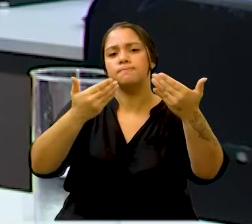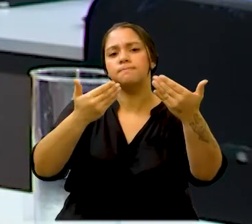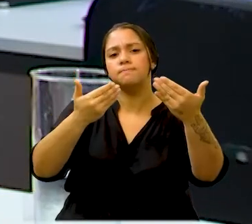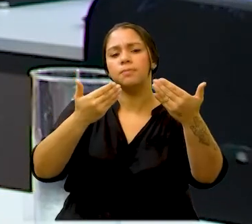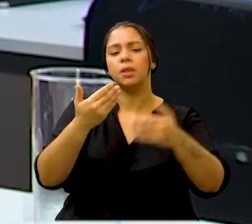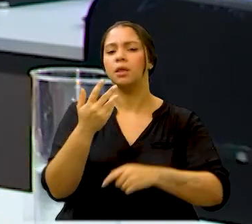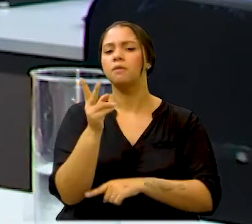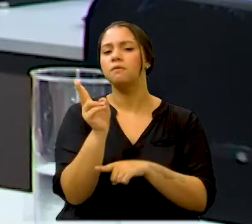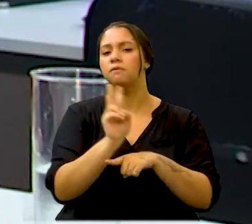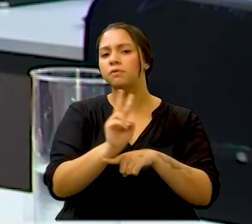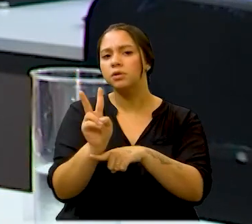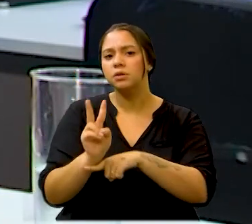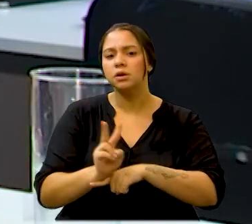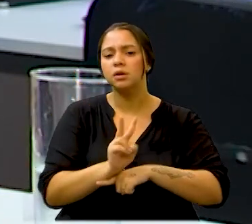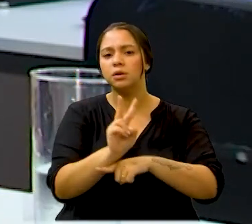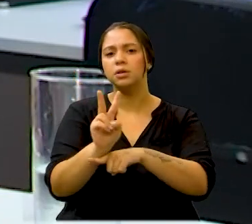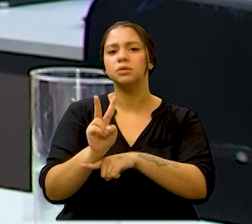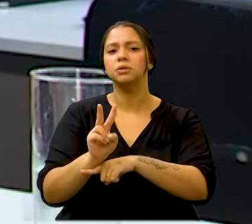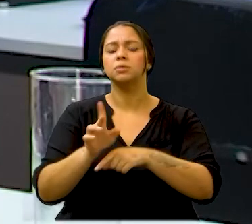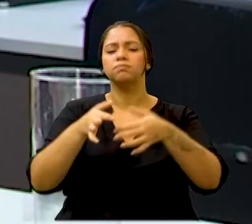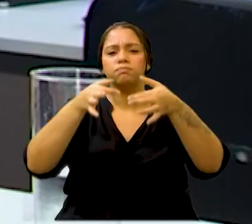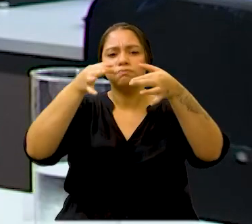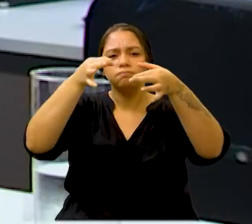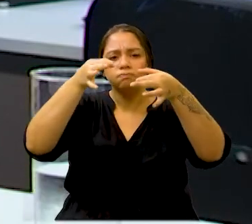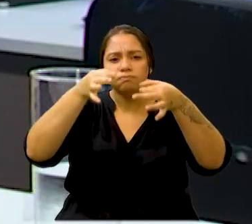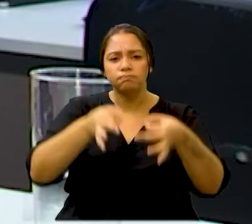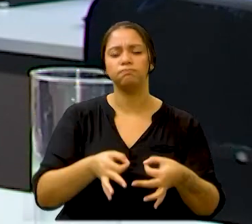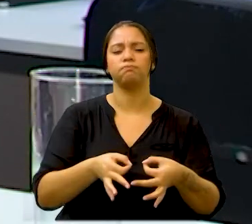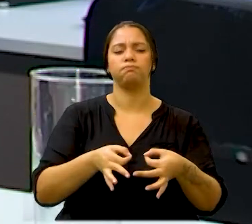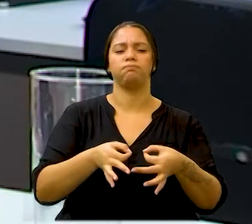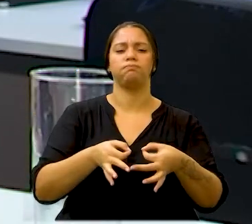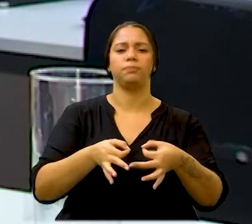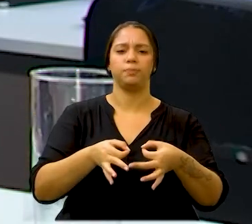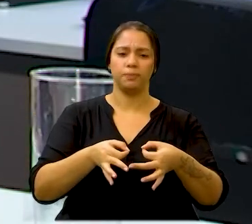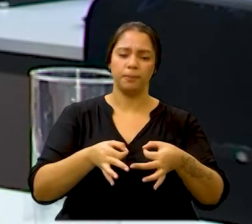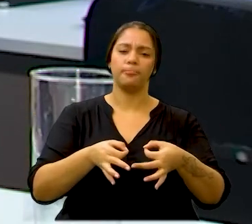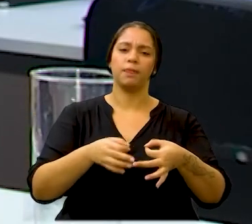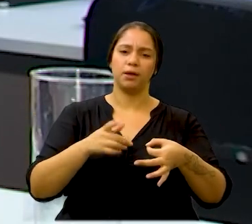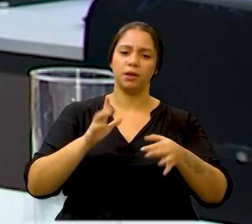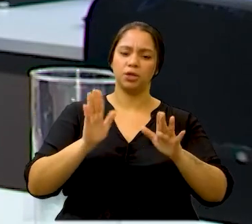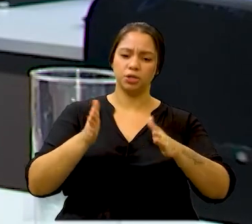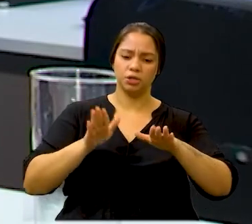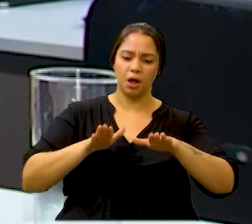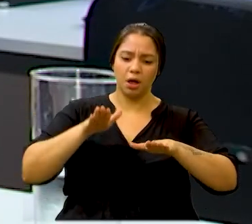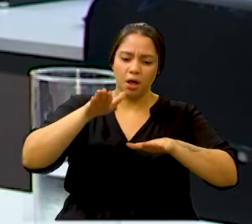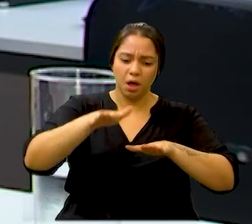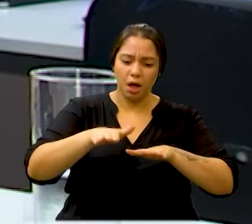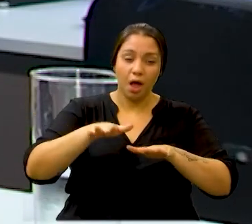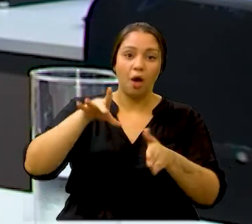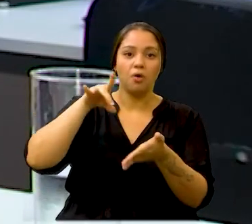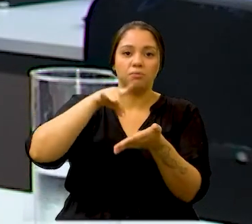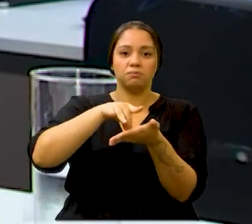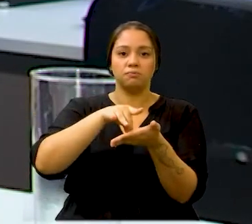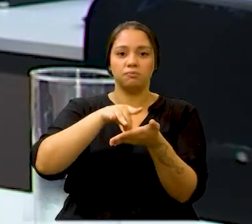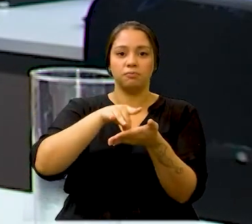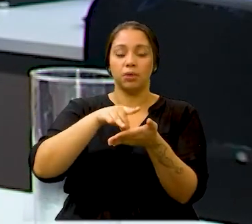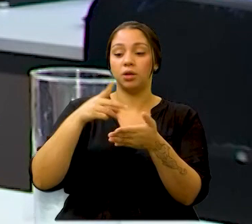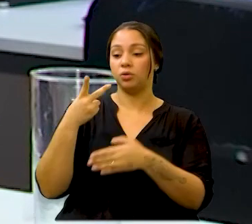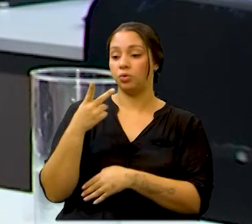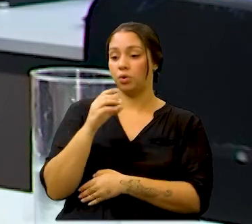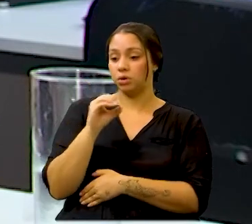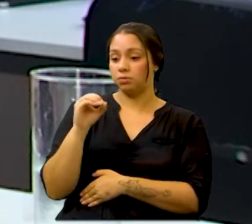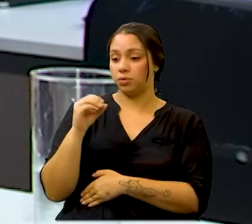reivindiquem, né, que fiscalizem para ter certeza, né, que esse passo de avanço está sendo concretizado.